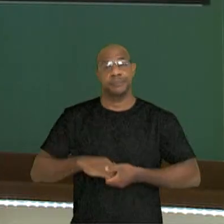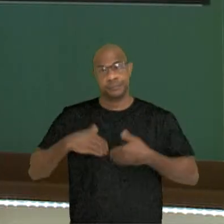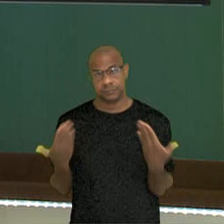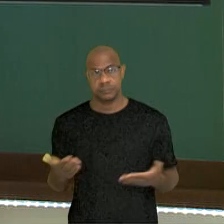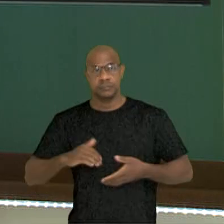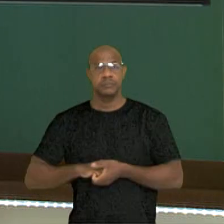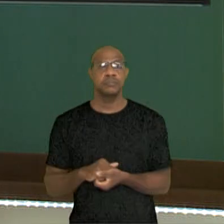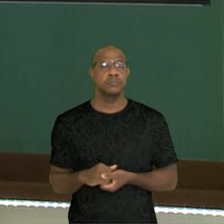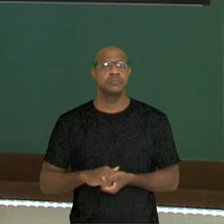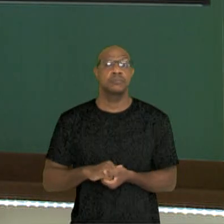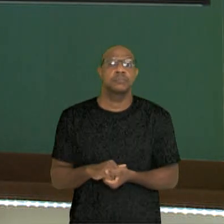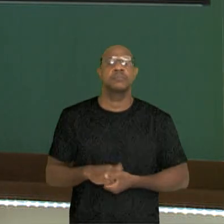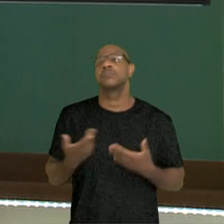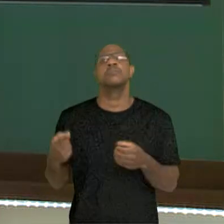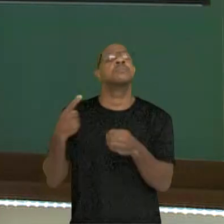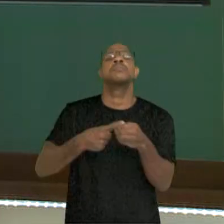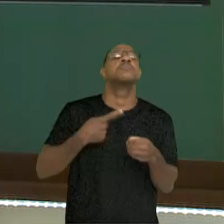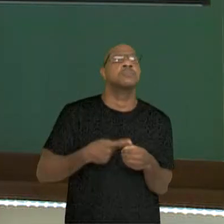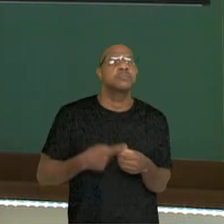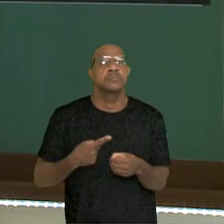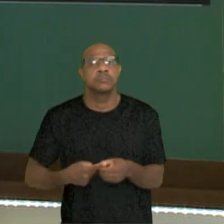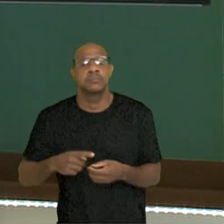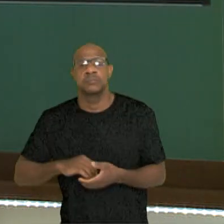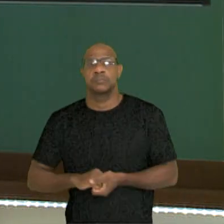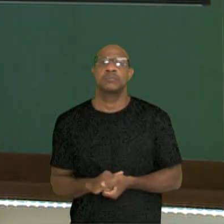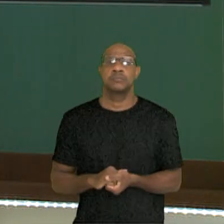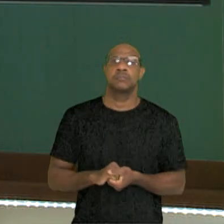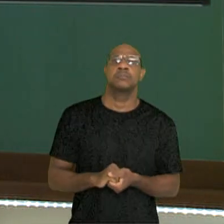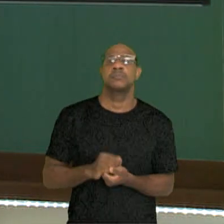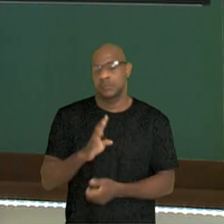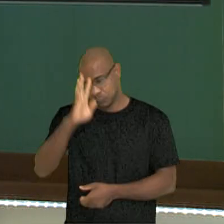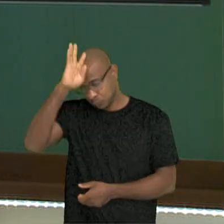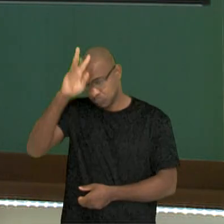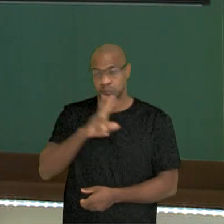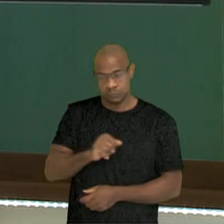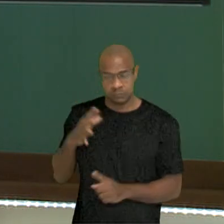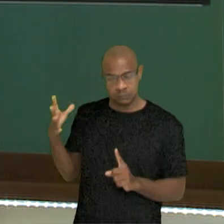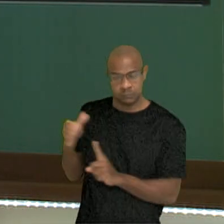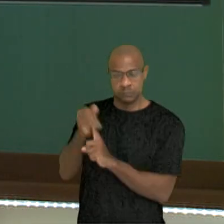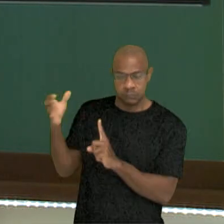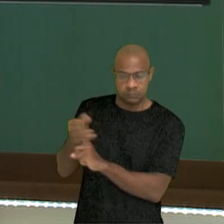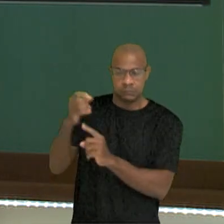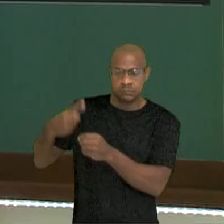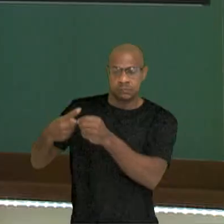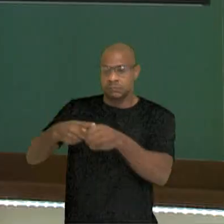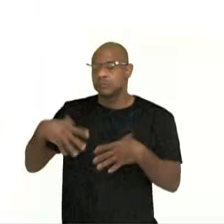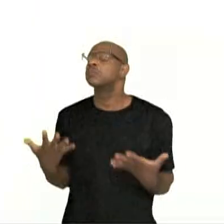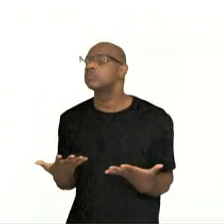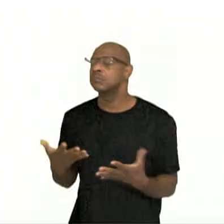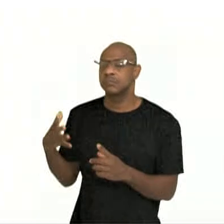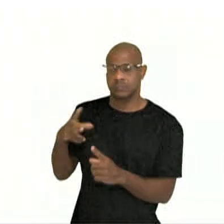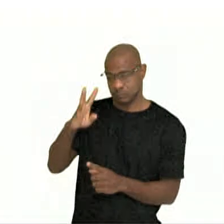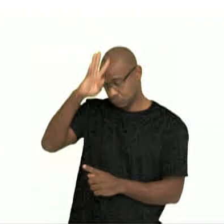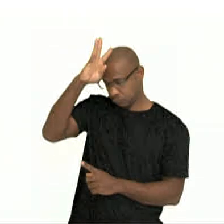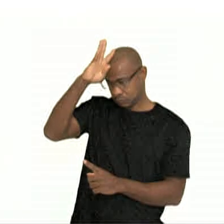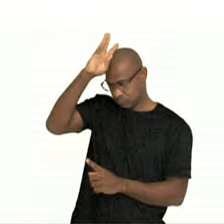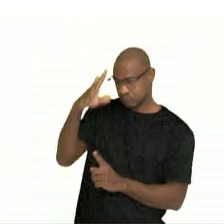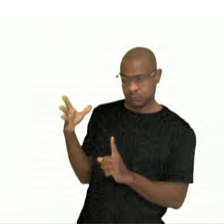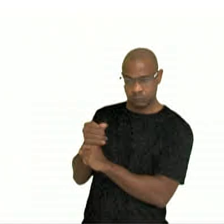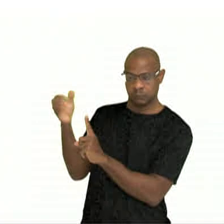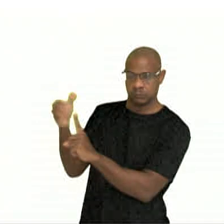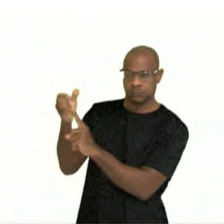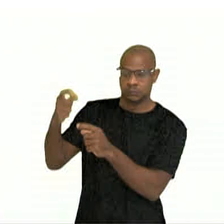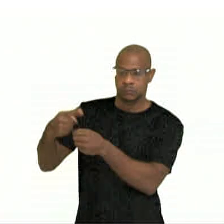Então, quais que vão ser as cidades, né, que Roma vai dominar com essa expansão, né? E como isso